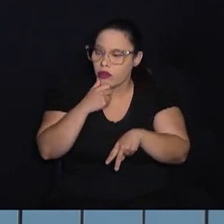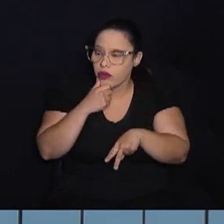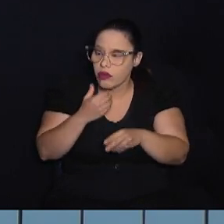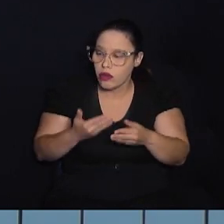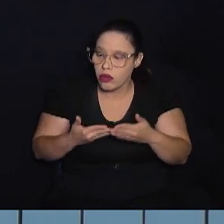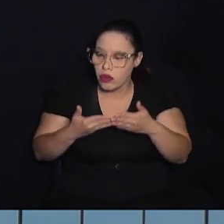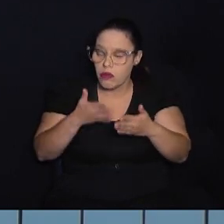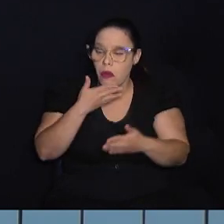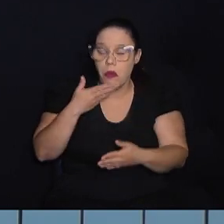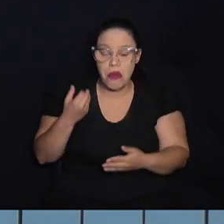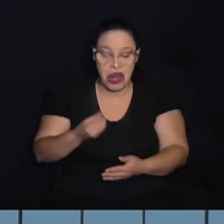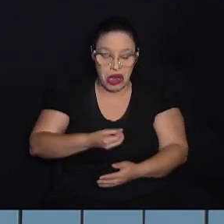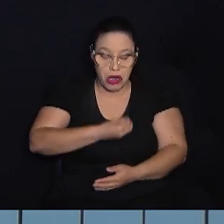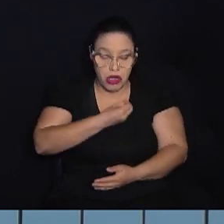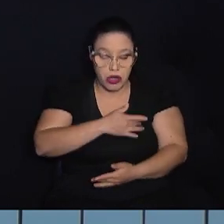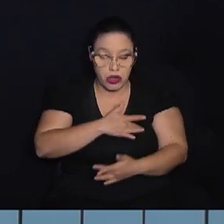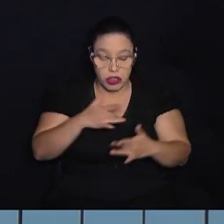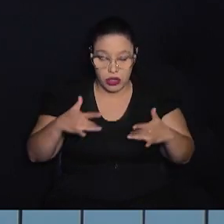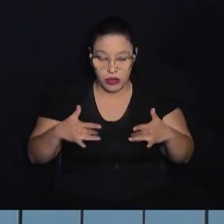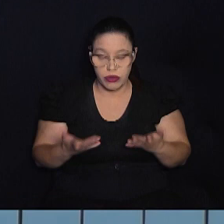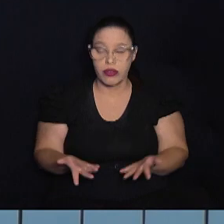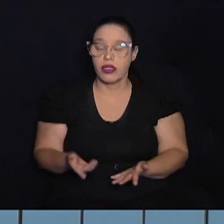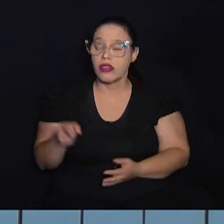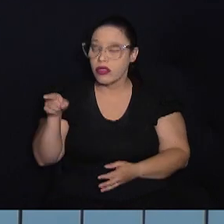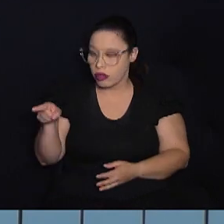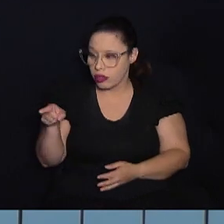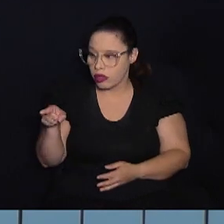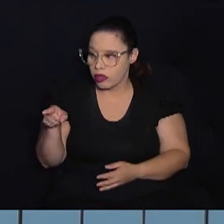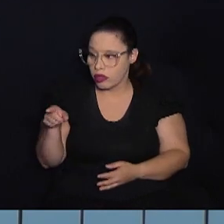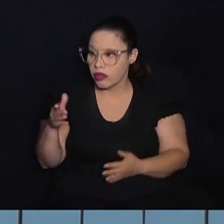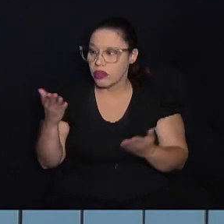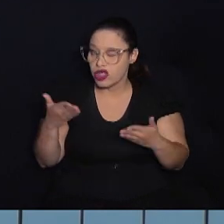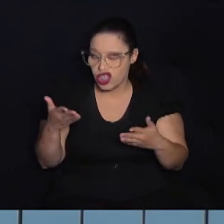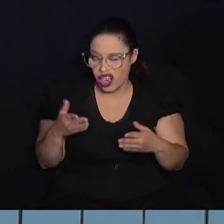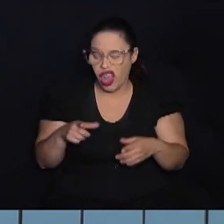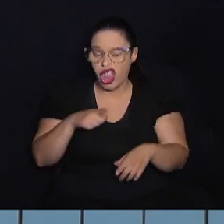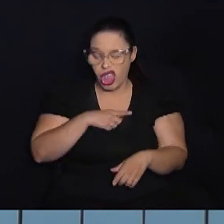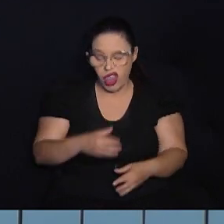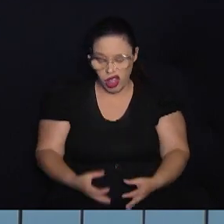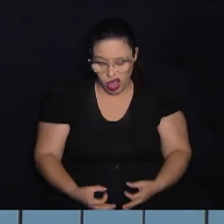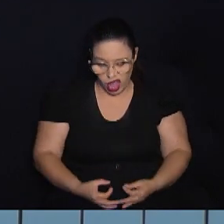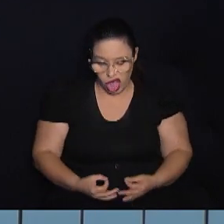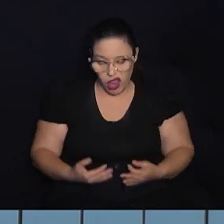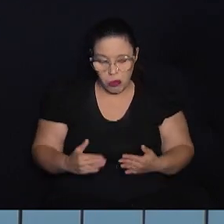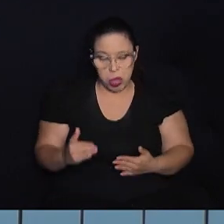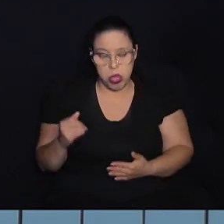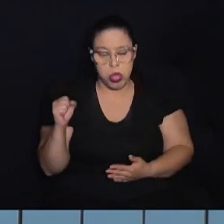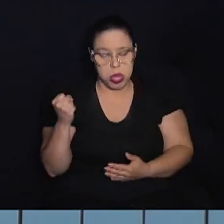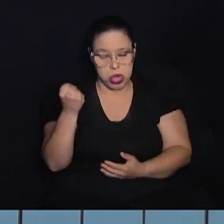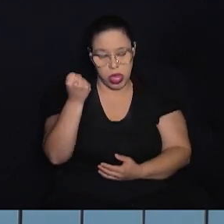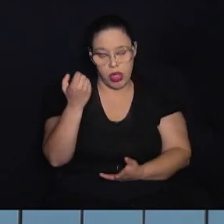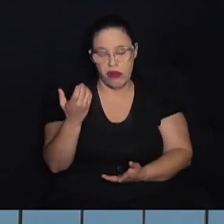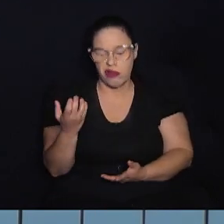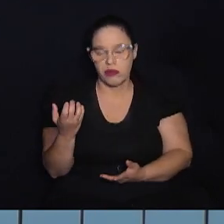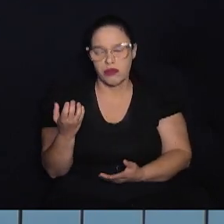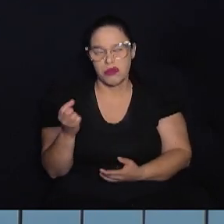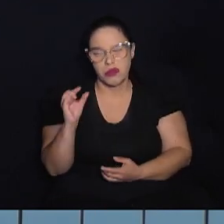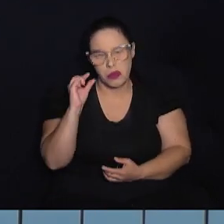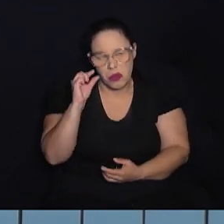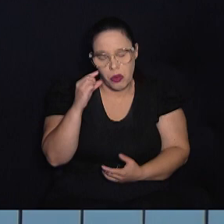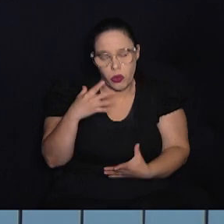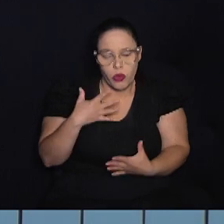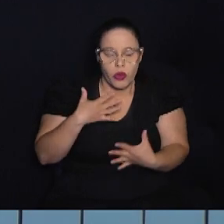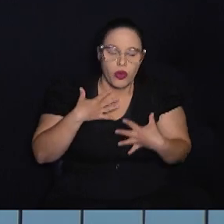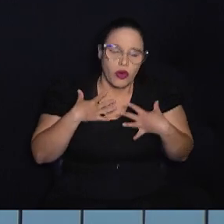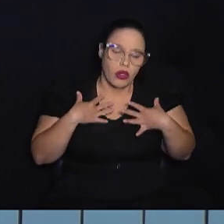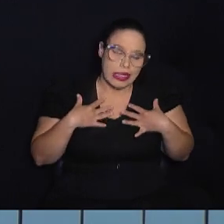uma melhor qualidade de vida para esse paciente que já está com câncer mais avançado? Ela dá um pouquinho mais de